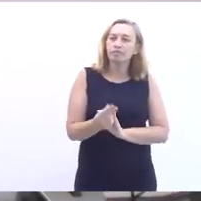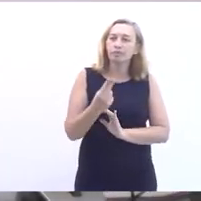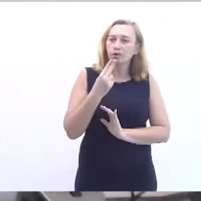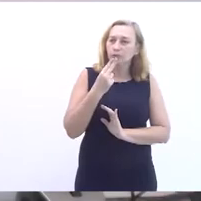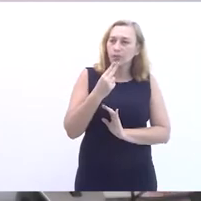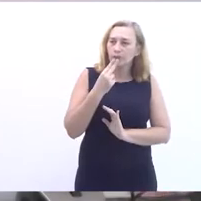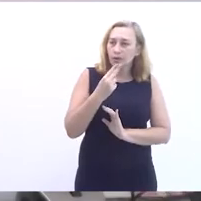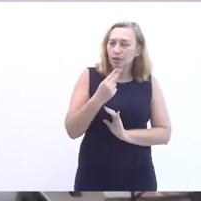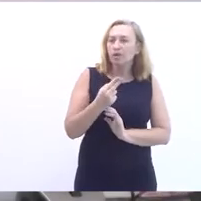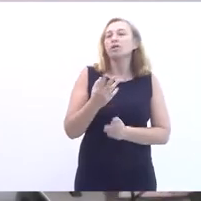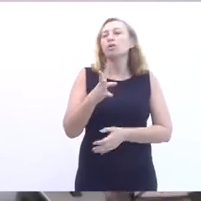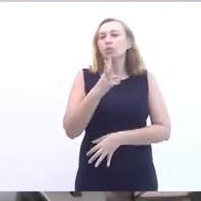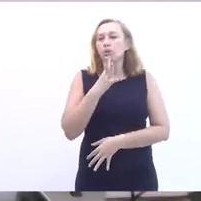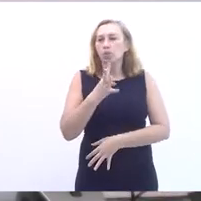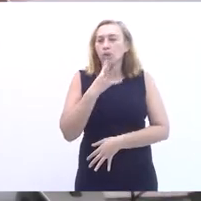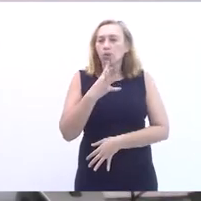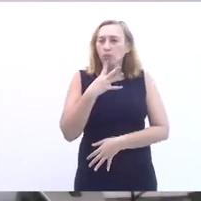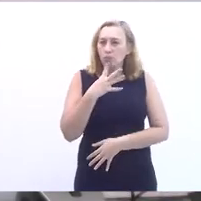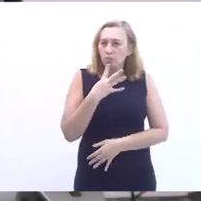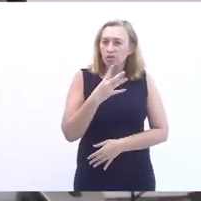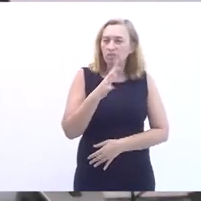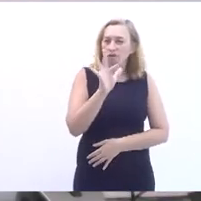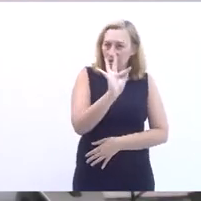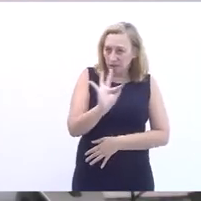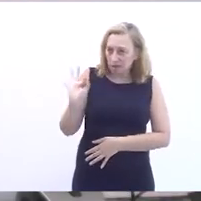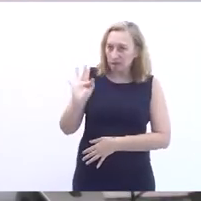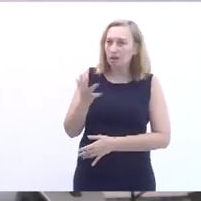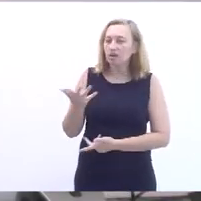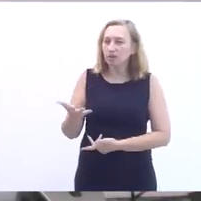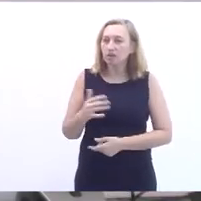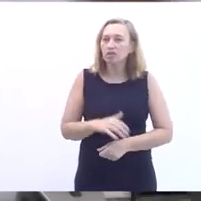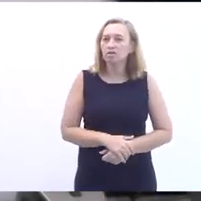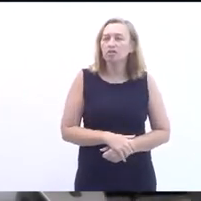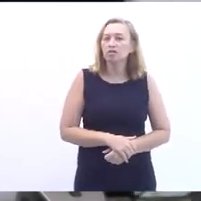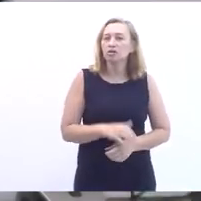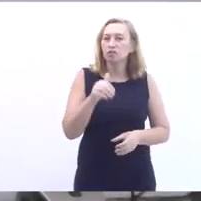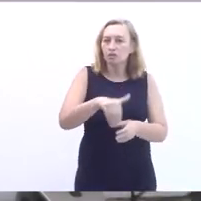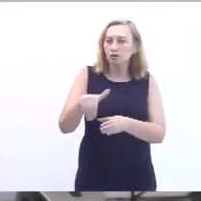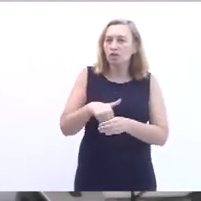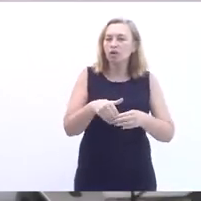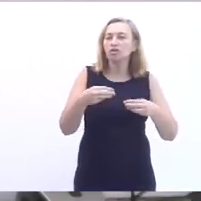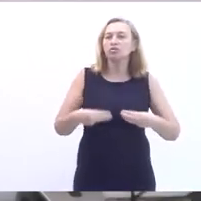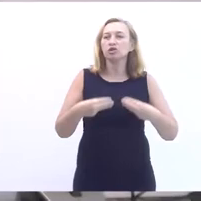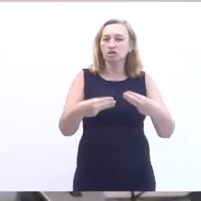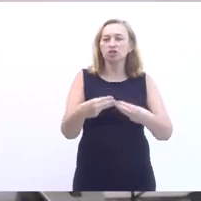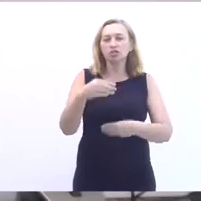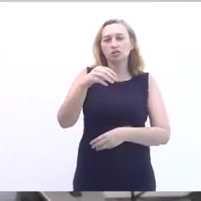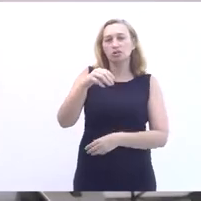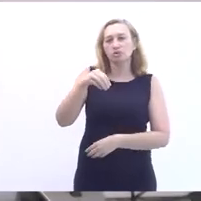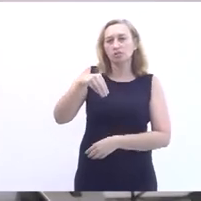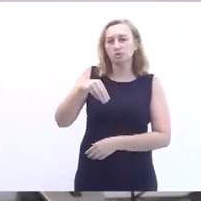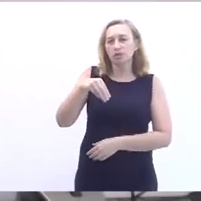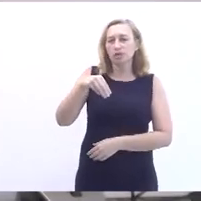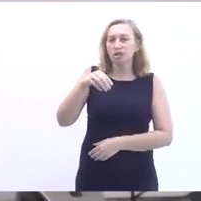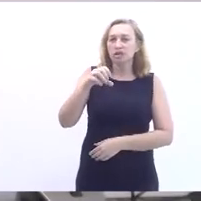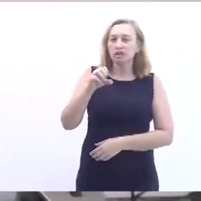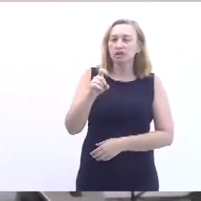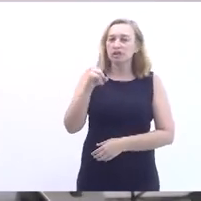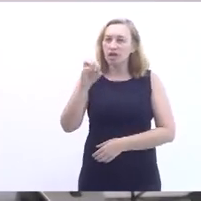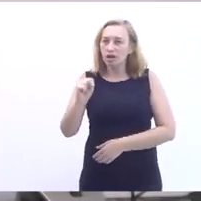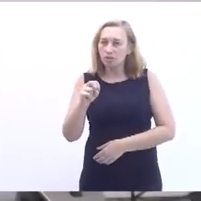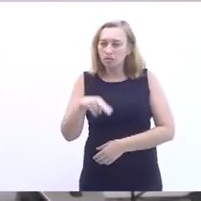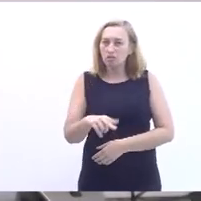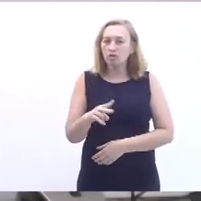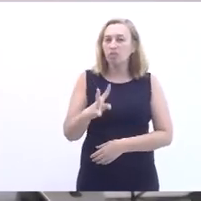na adpf 187 no voto magnífico do Ministro Celso de Mello reconhecendo a legitimidade